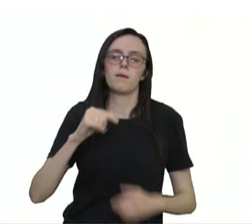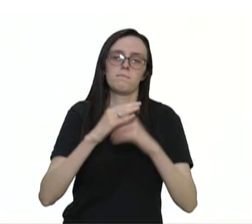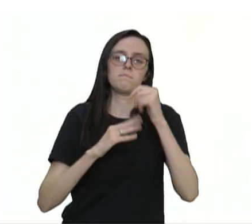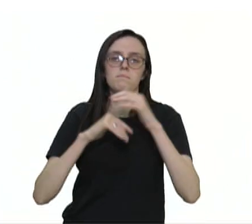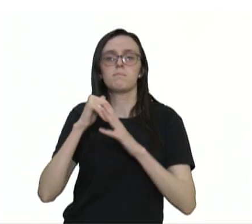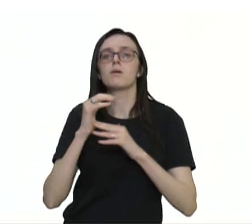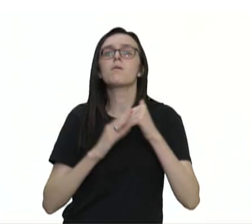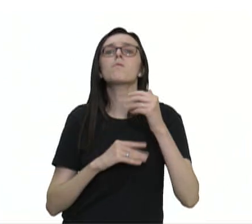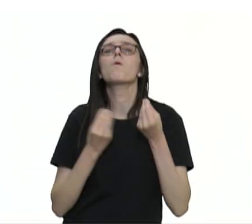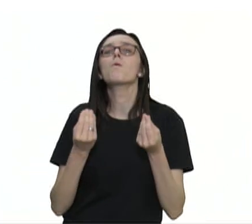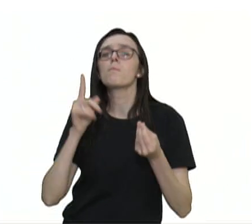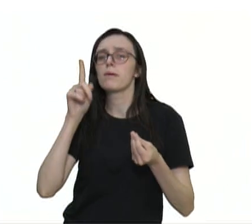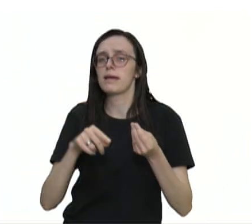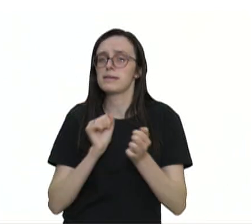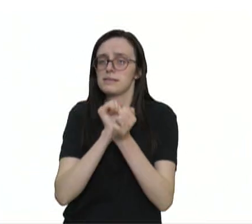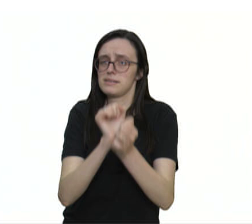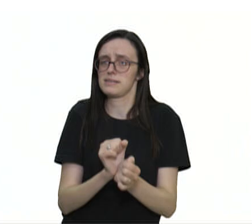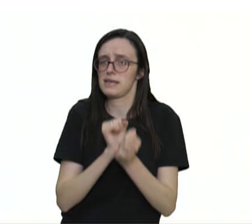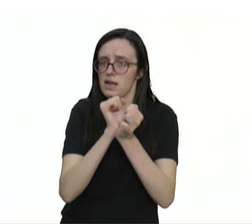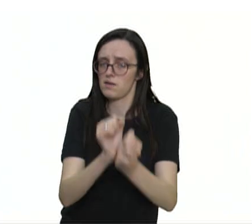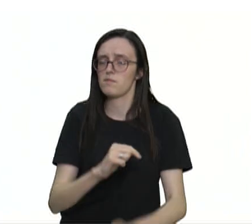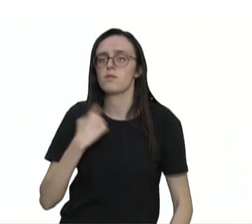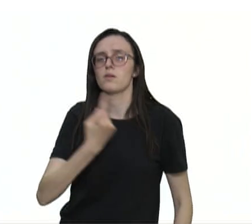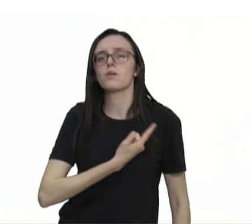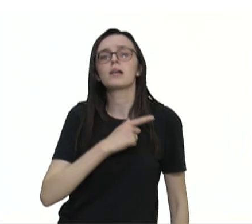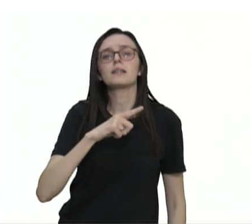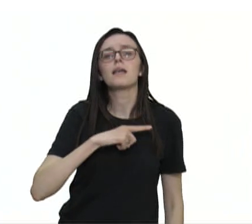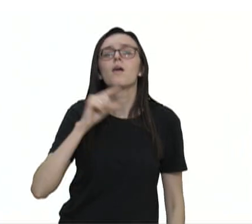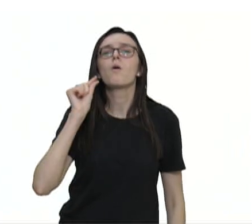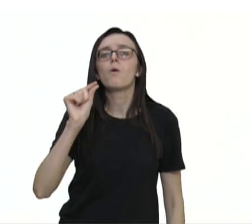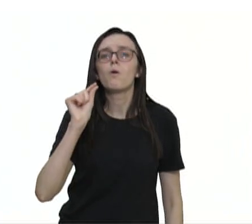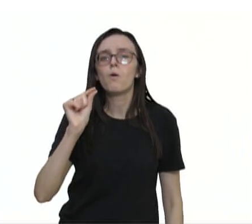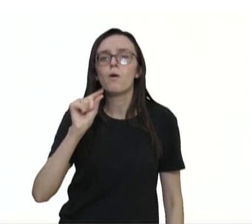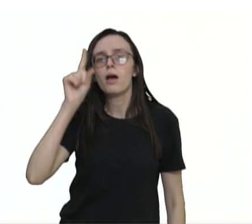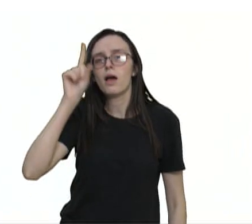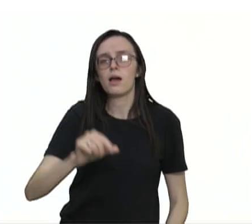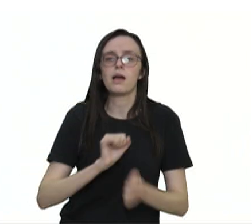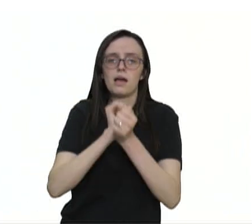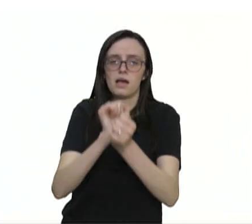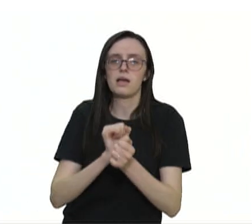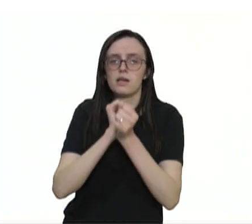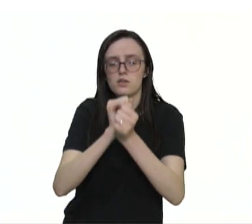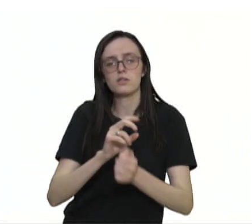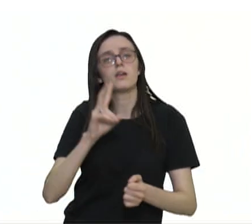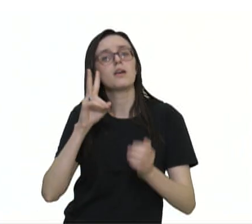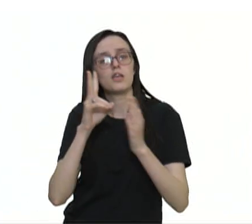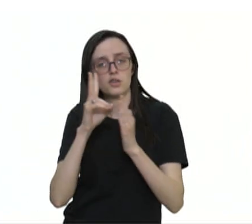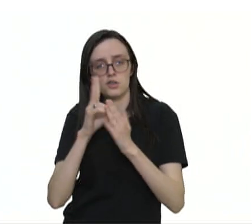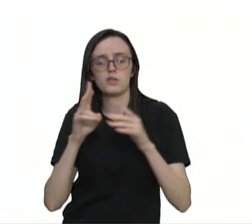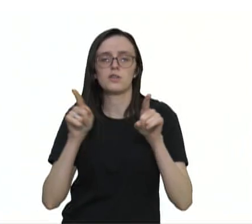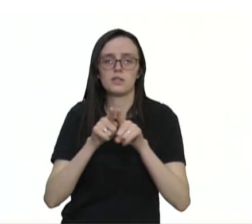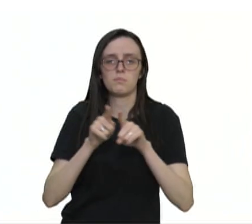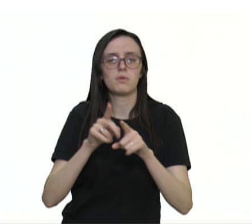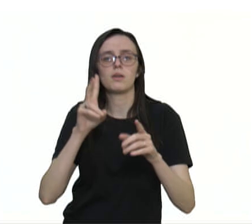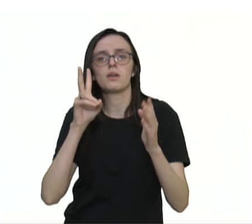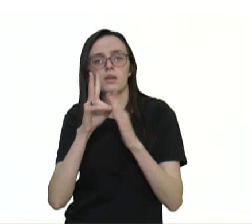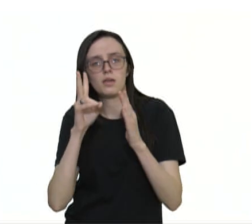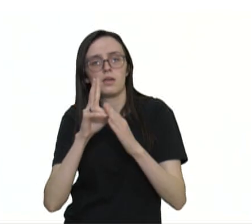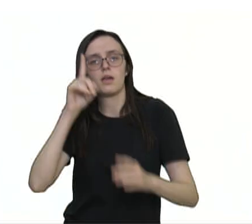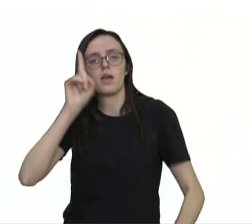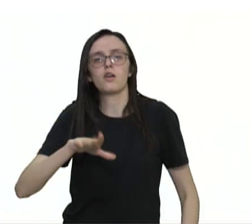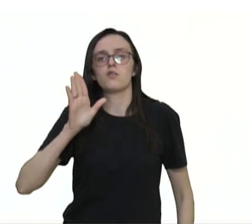obra escrava. E aí onde nós tivemos a escravidão do indígena, né? O índio que